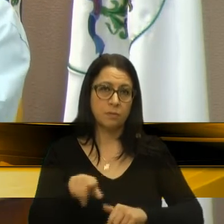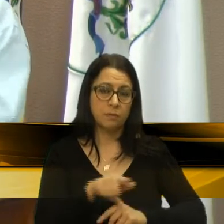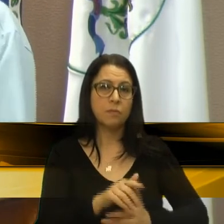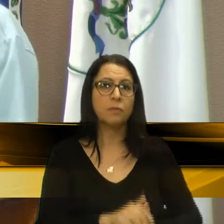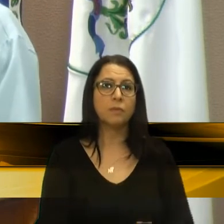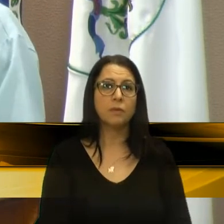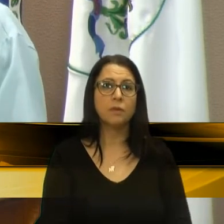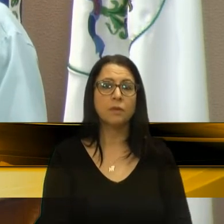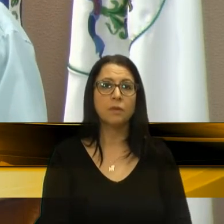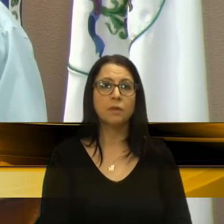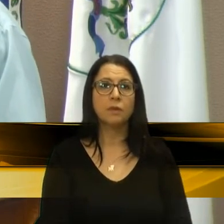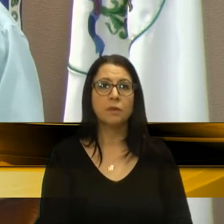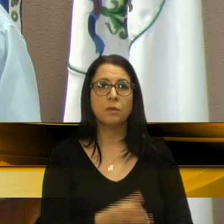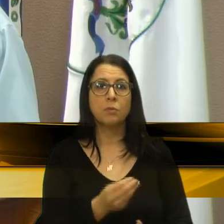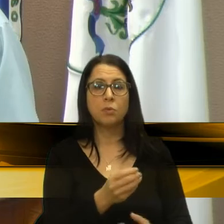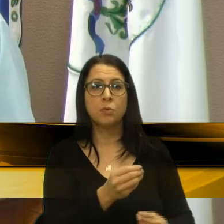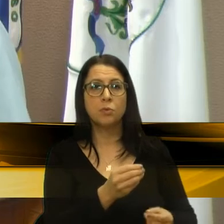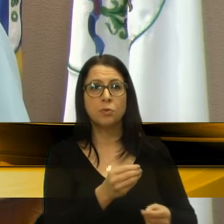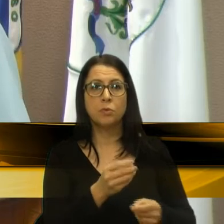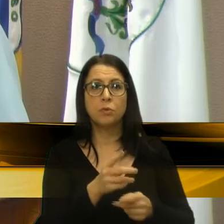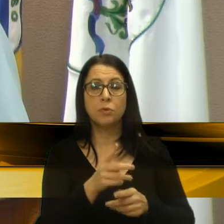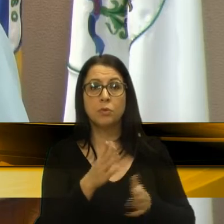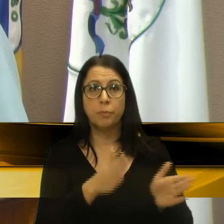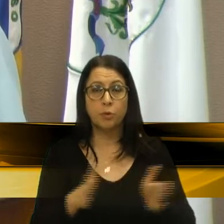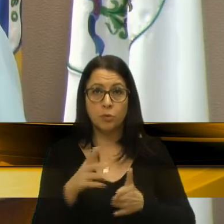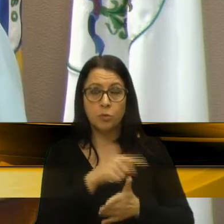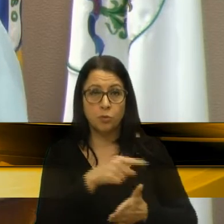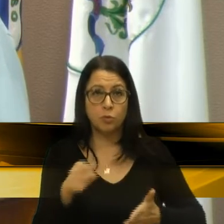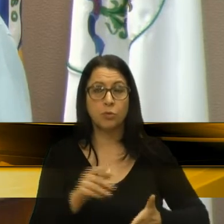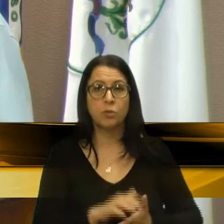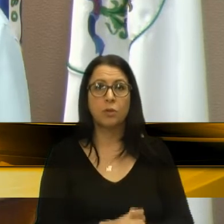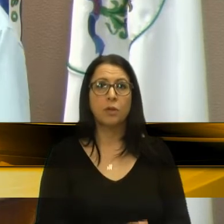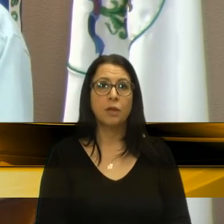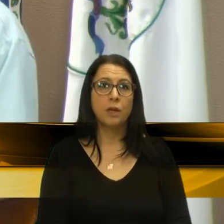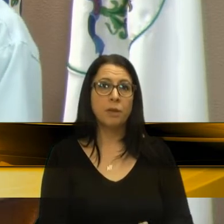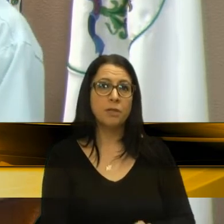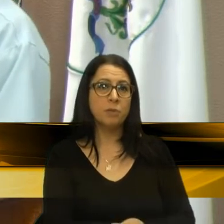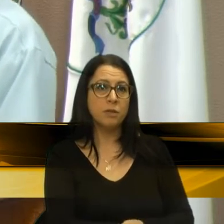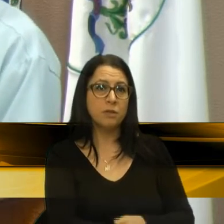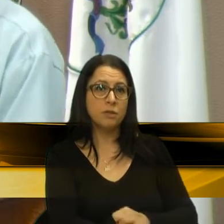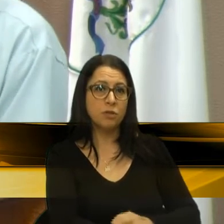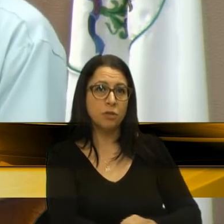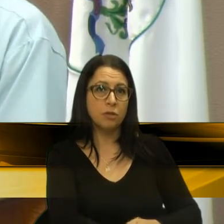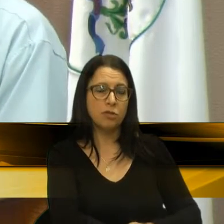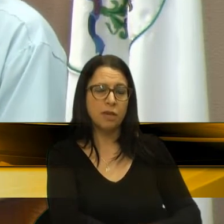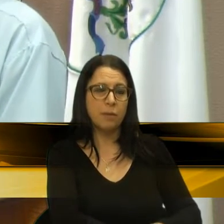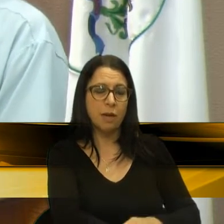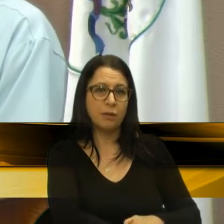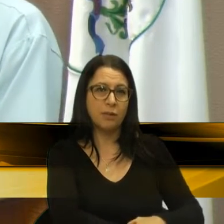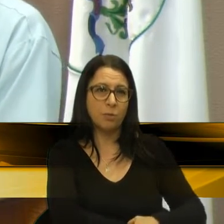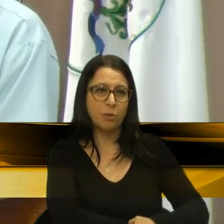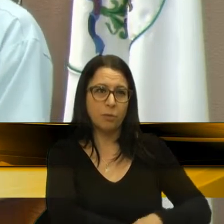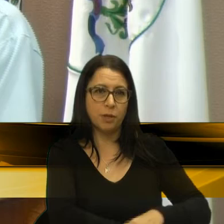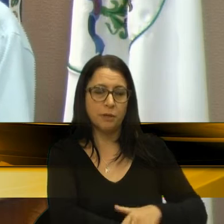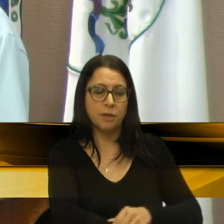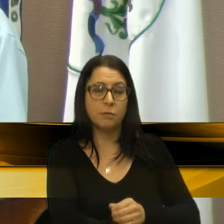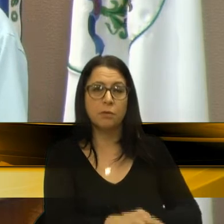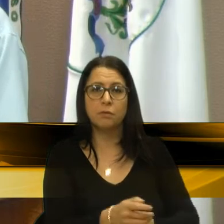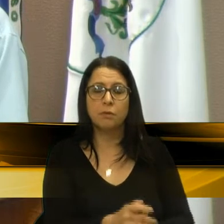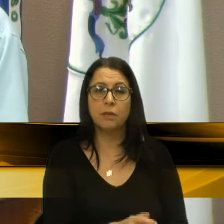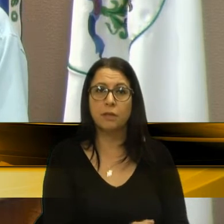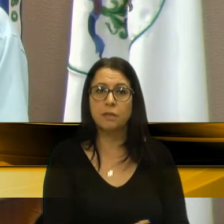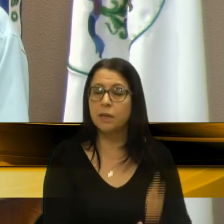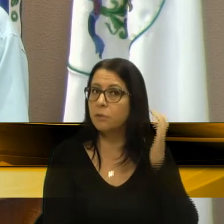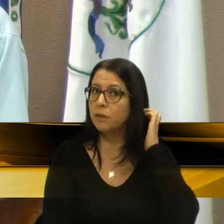muitos produtores muita de banners vários distritos aqui da cidade